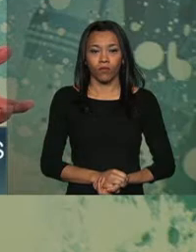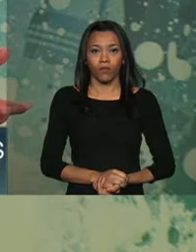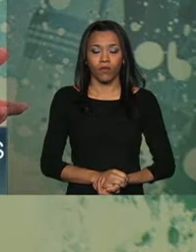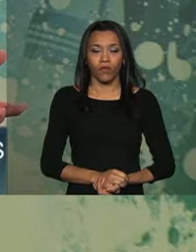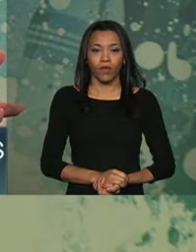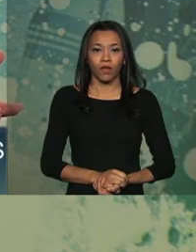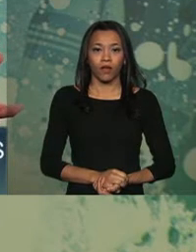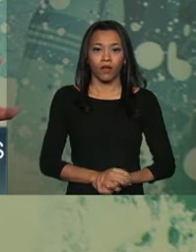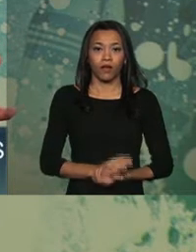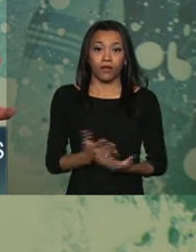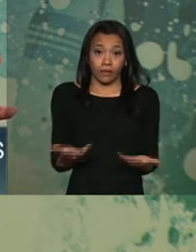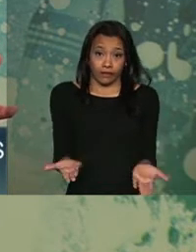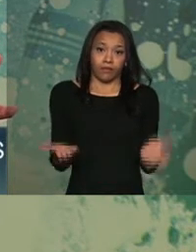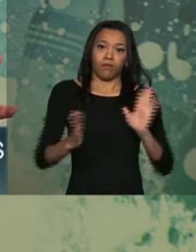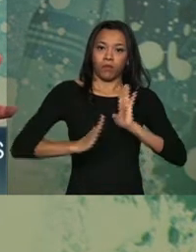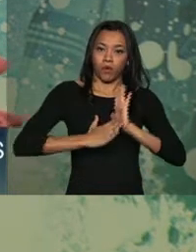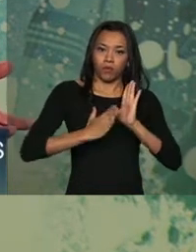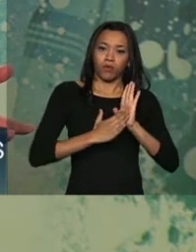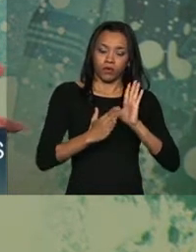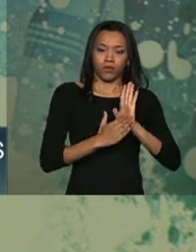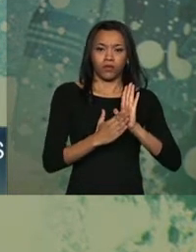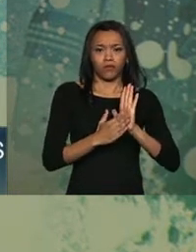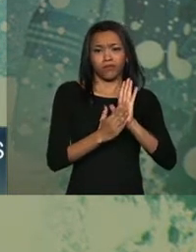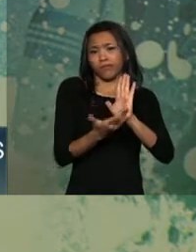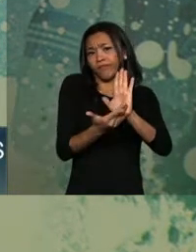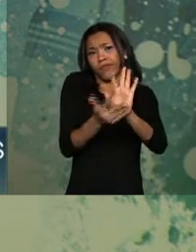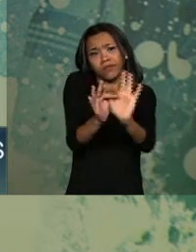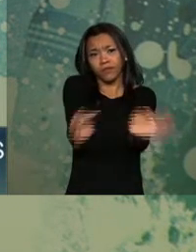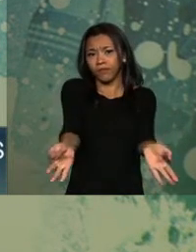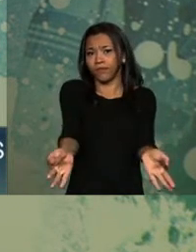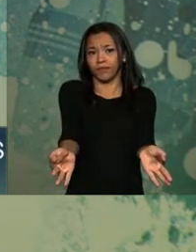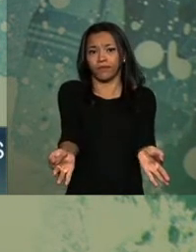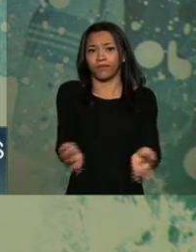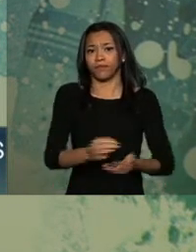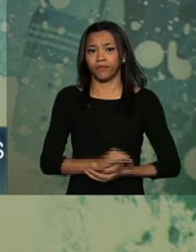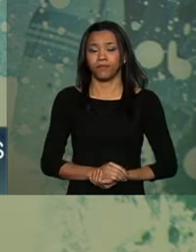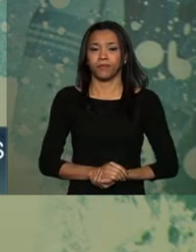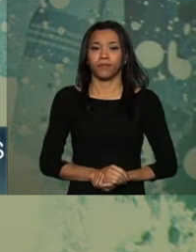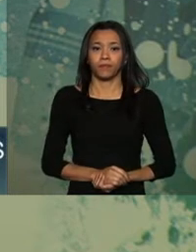E a proposta é simples.